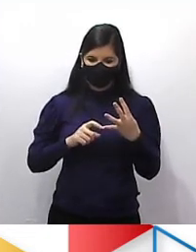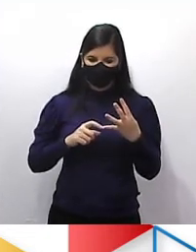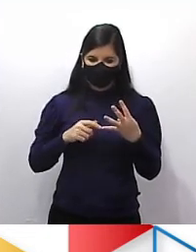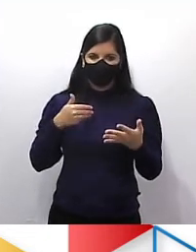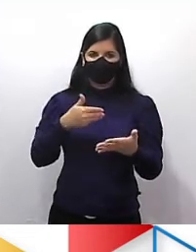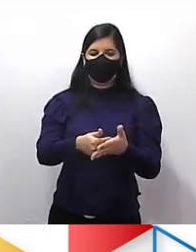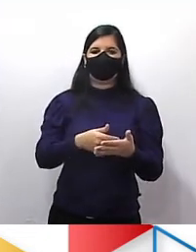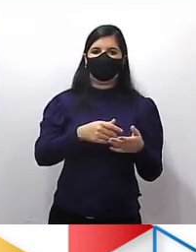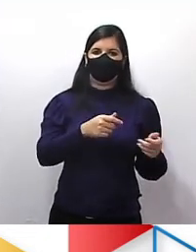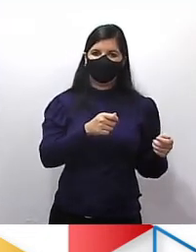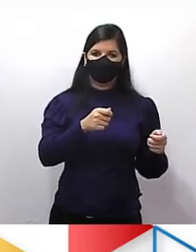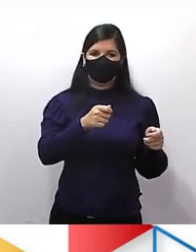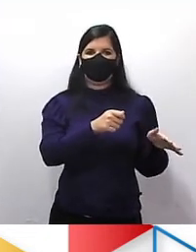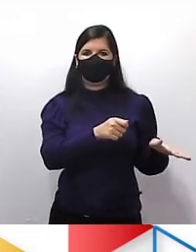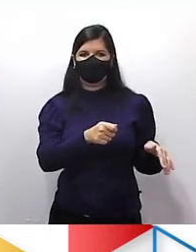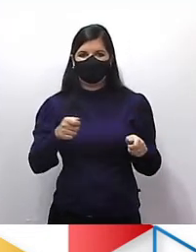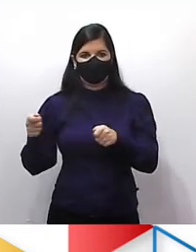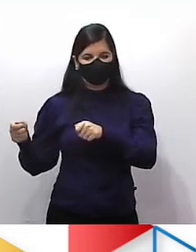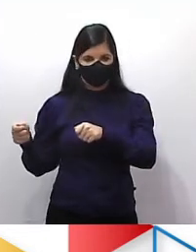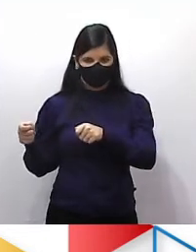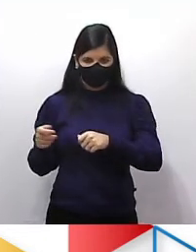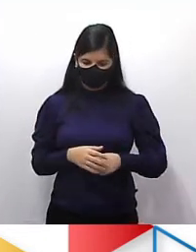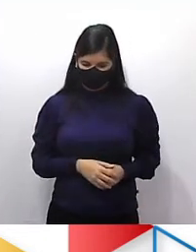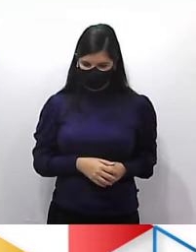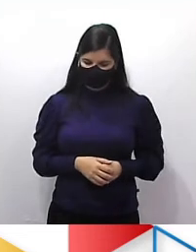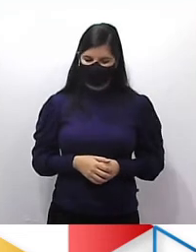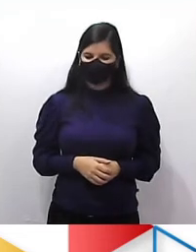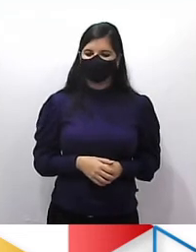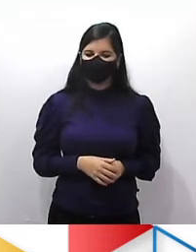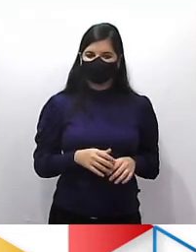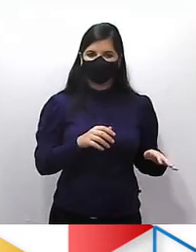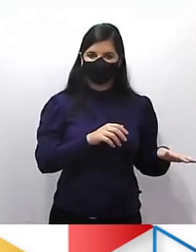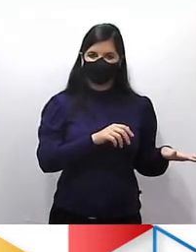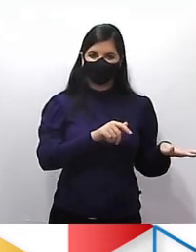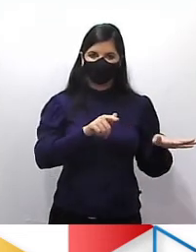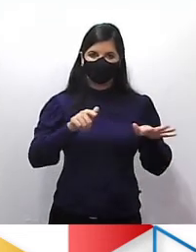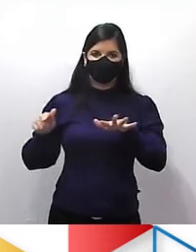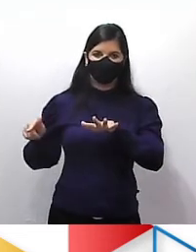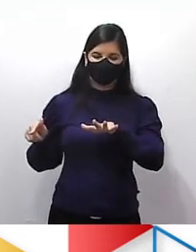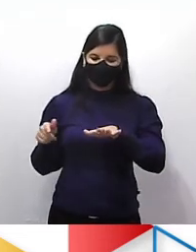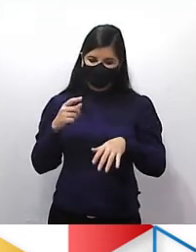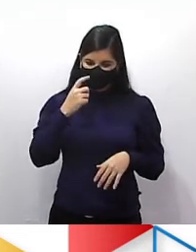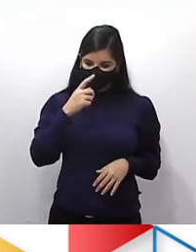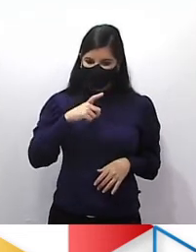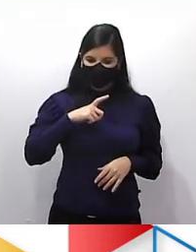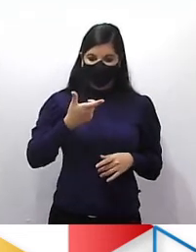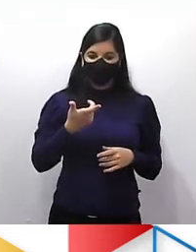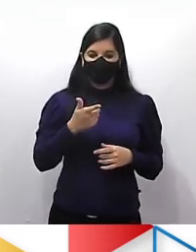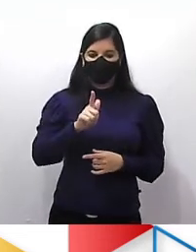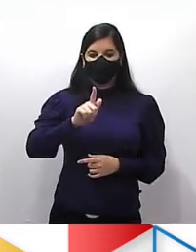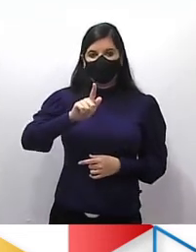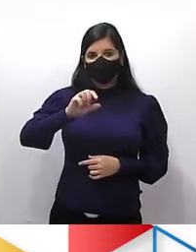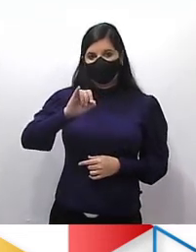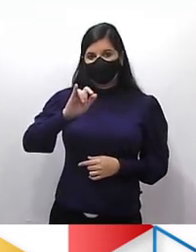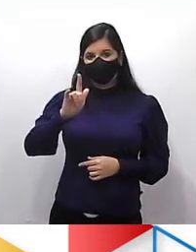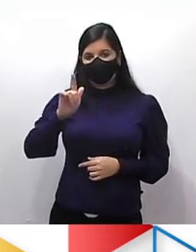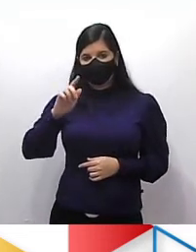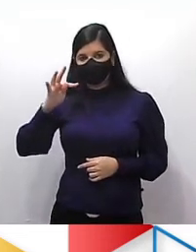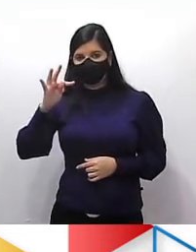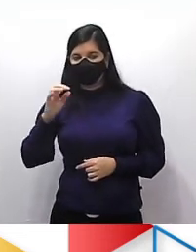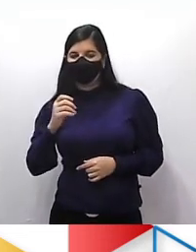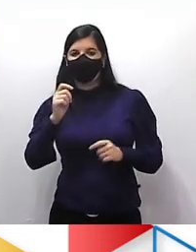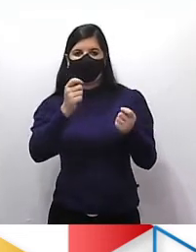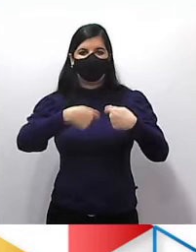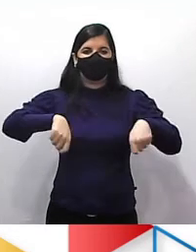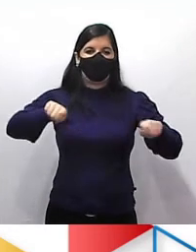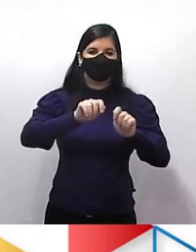na próxima semana. Qual é a lógica disso? Você entender que o going to, você não precisa se